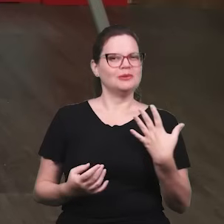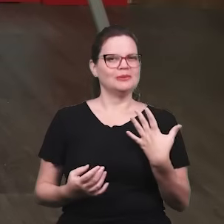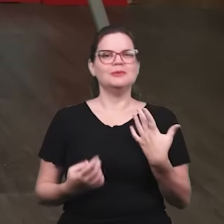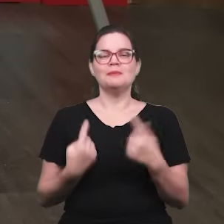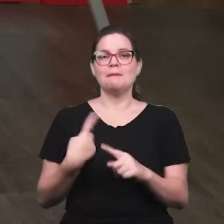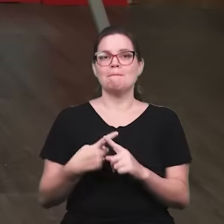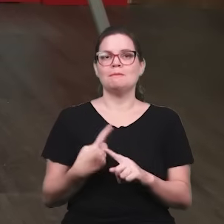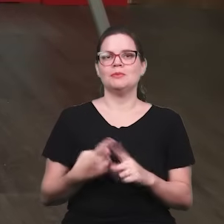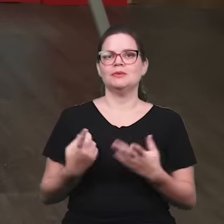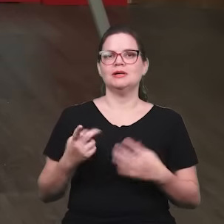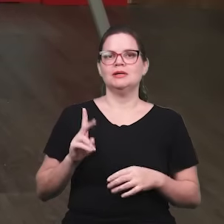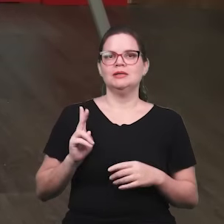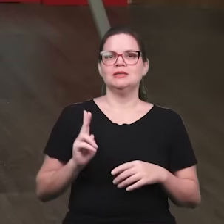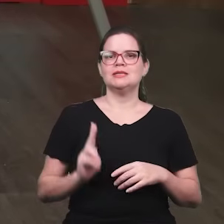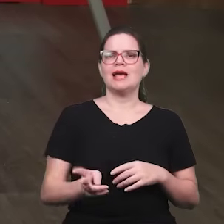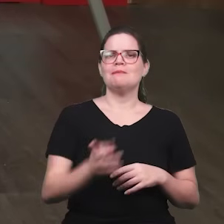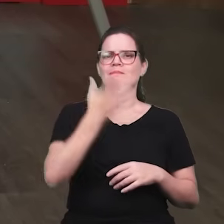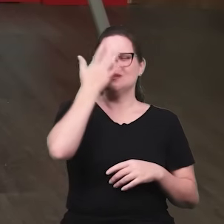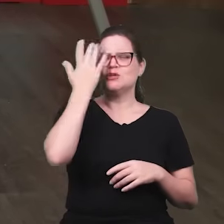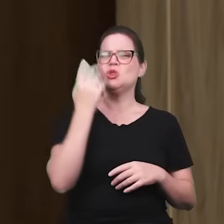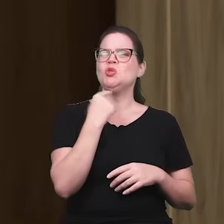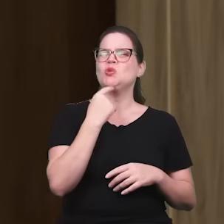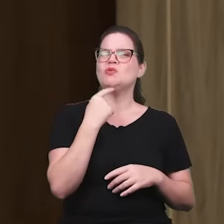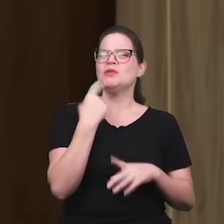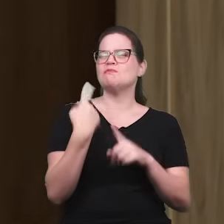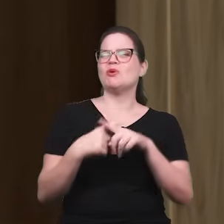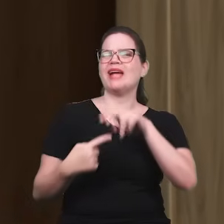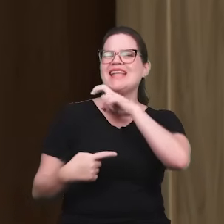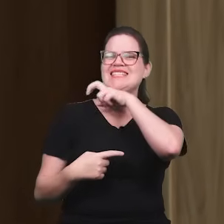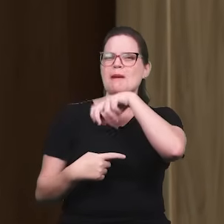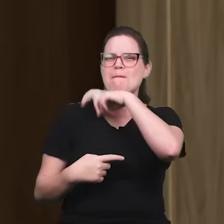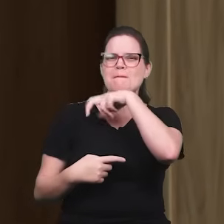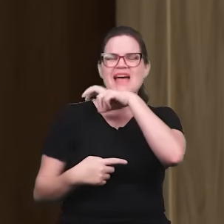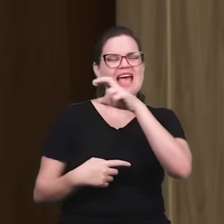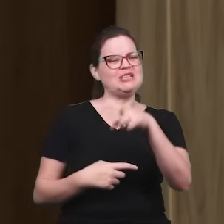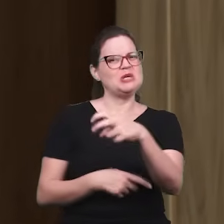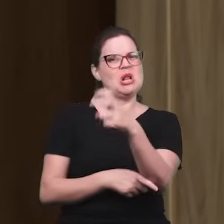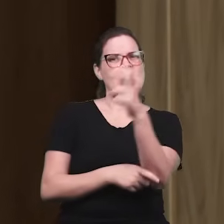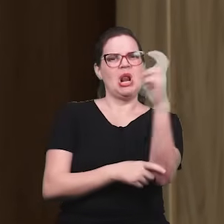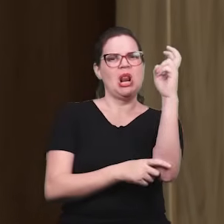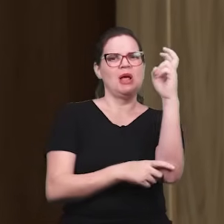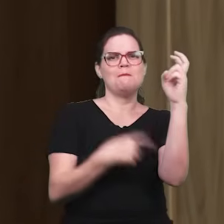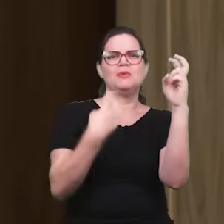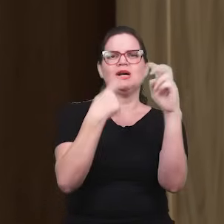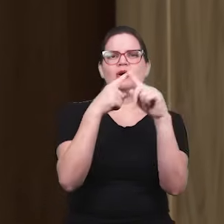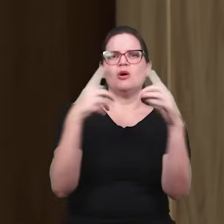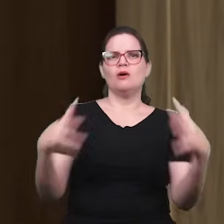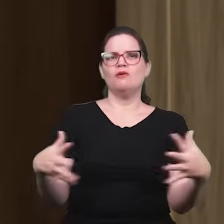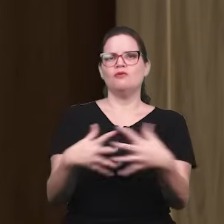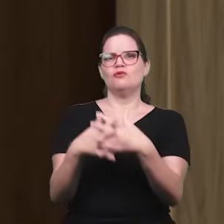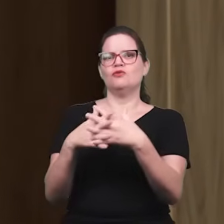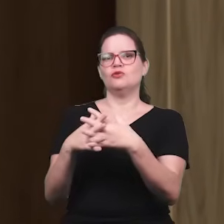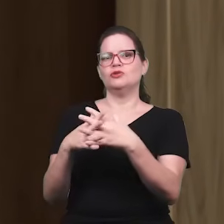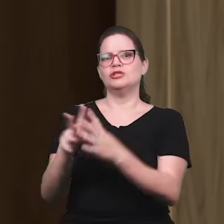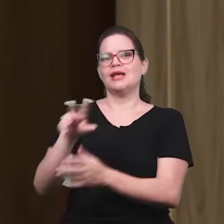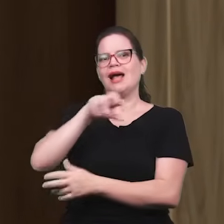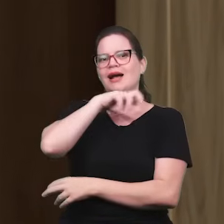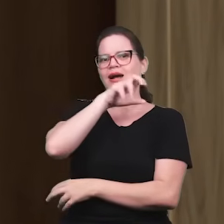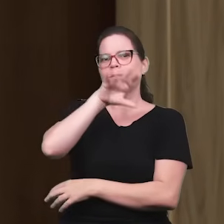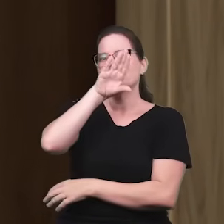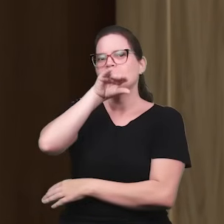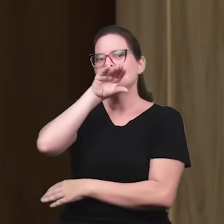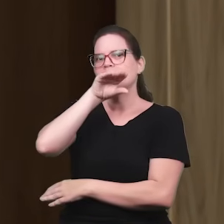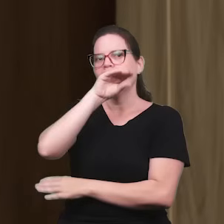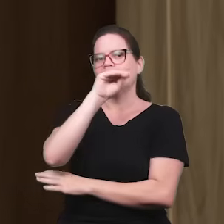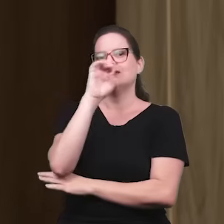porque sempre deixa algumas dúvidas, né? As pessoas confundem, né, a questão